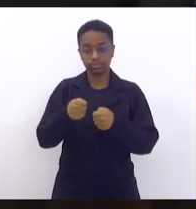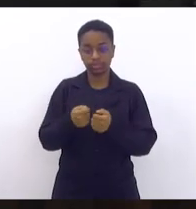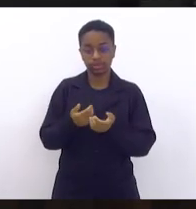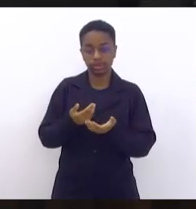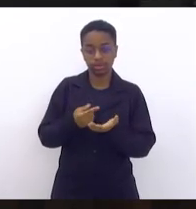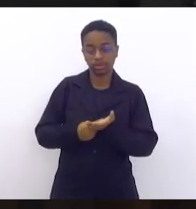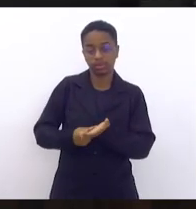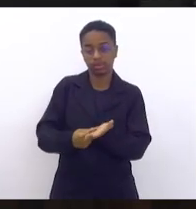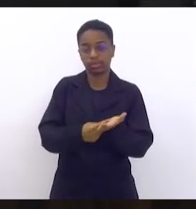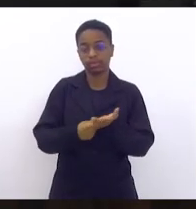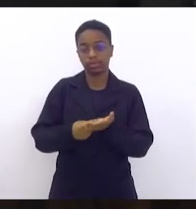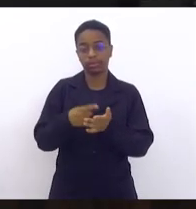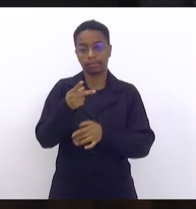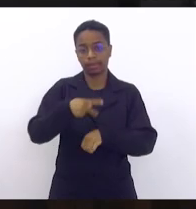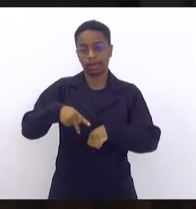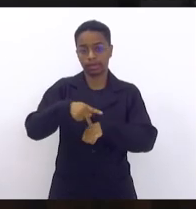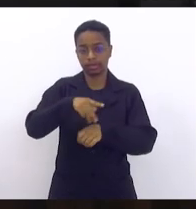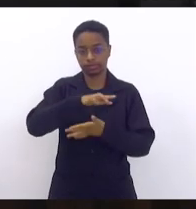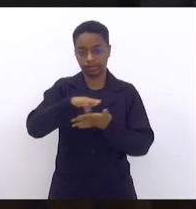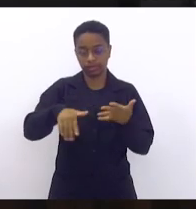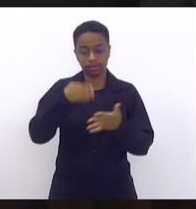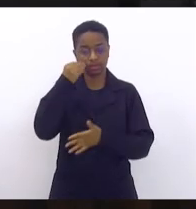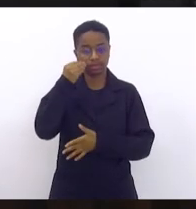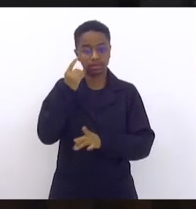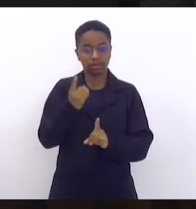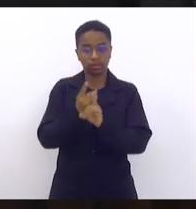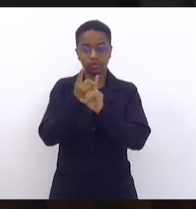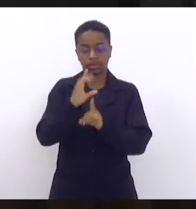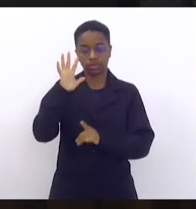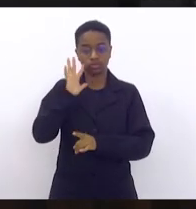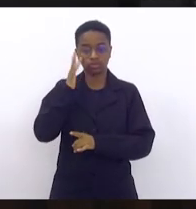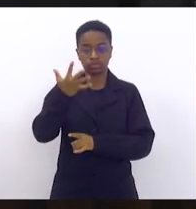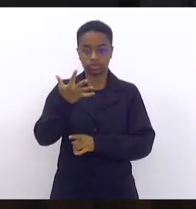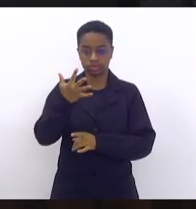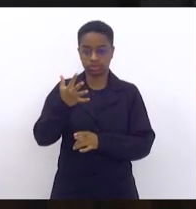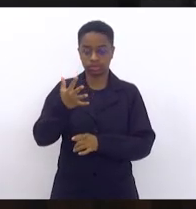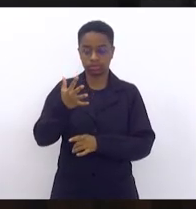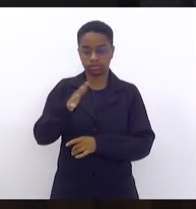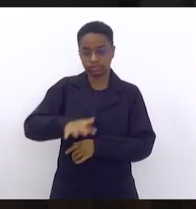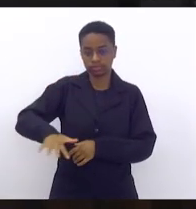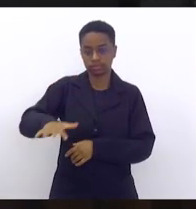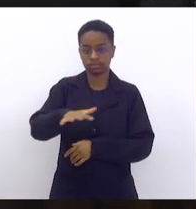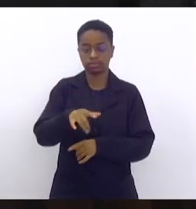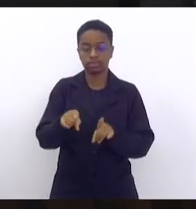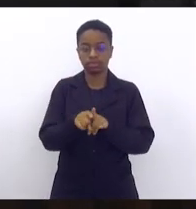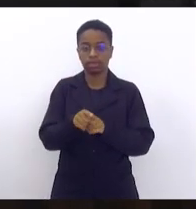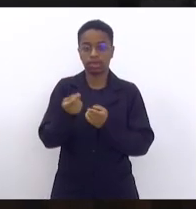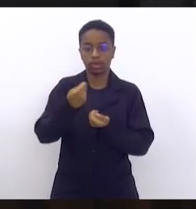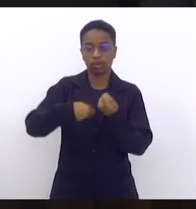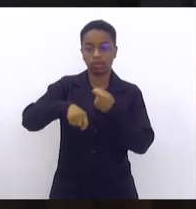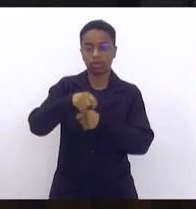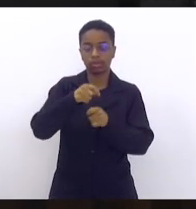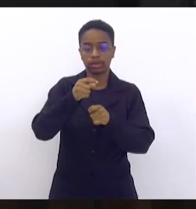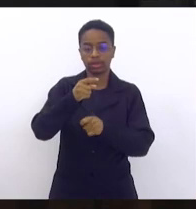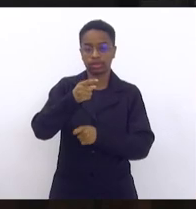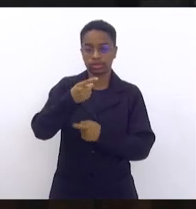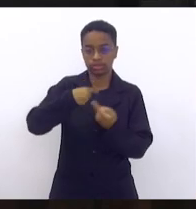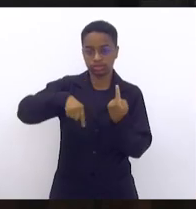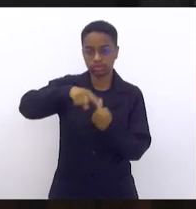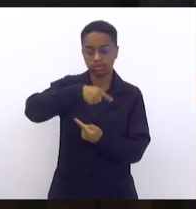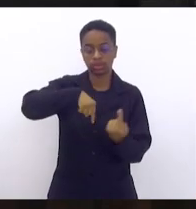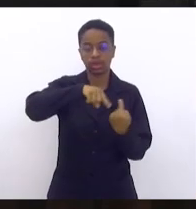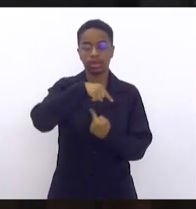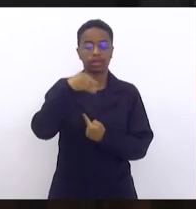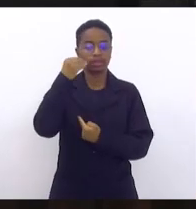entre países para encontrar soluções abrangentes economia circular promover a transição para